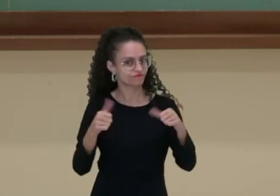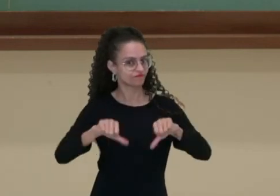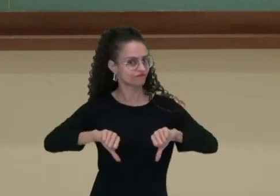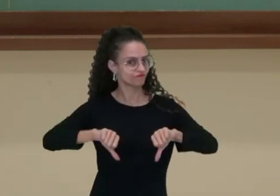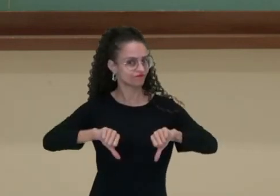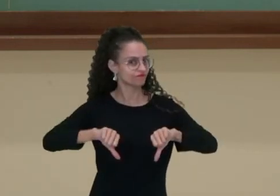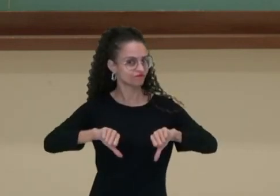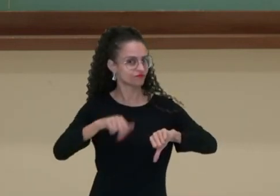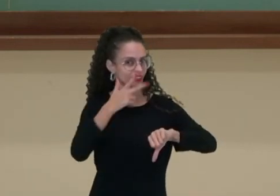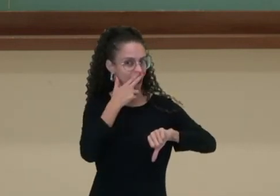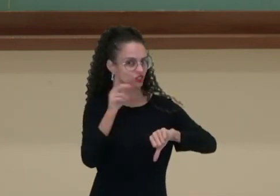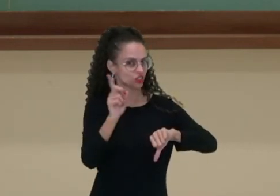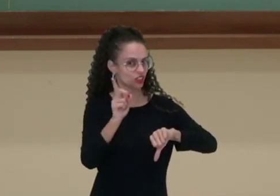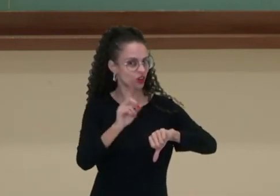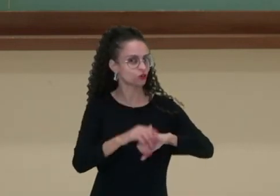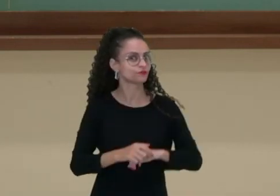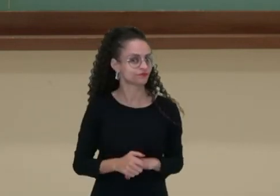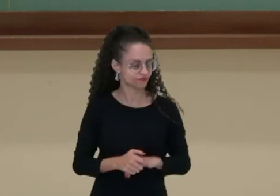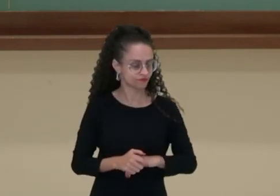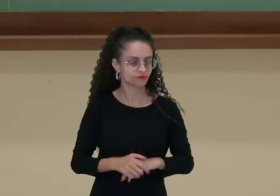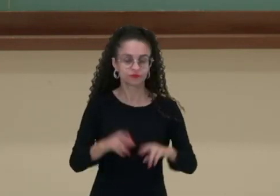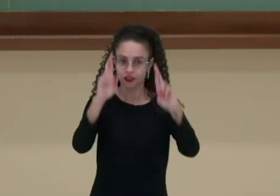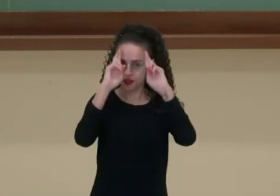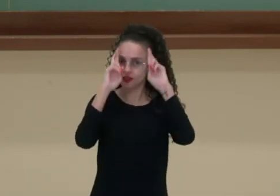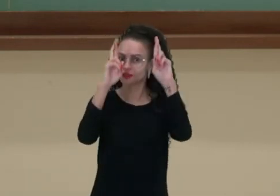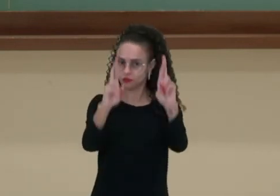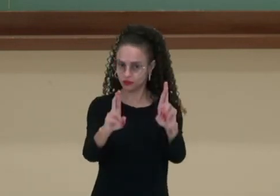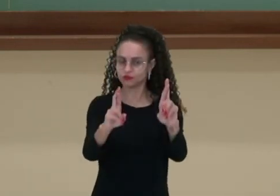Acho que não. Respeito.